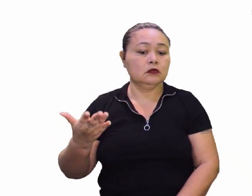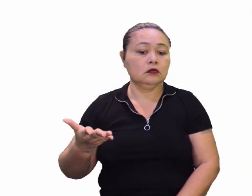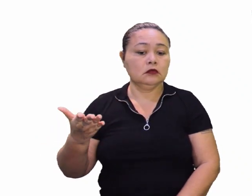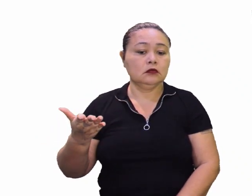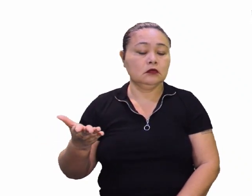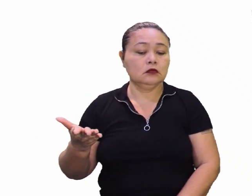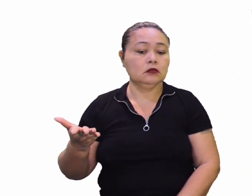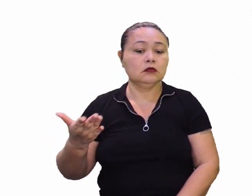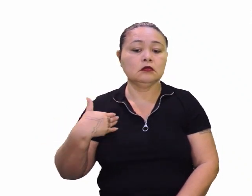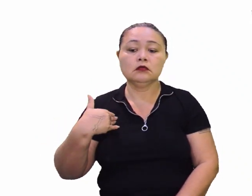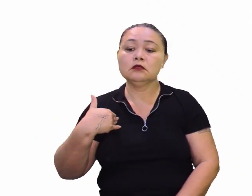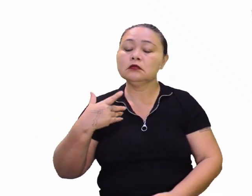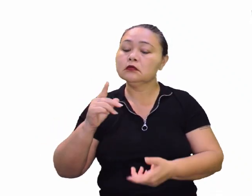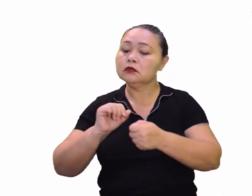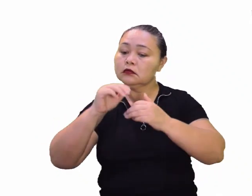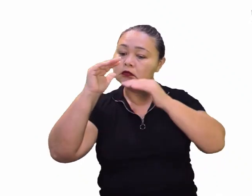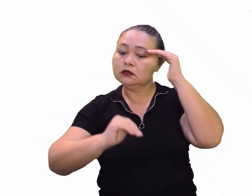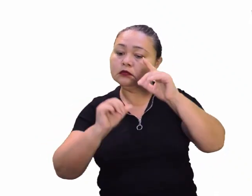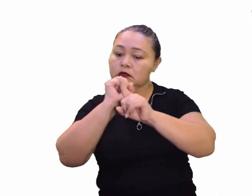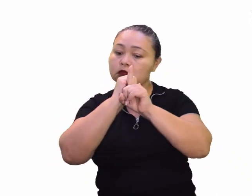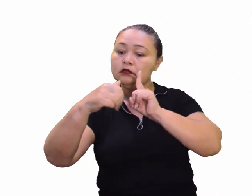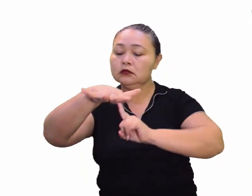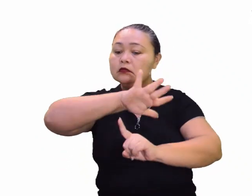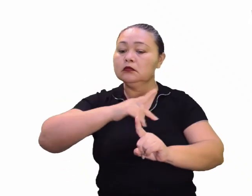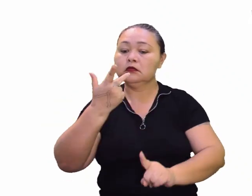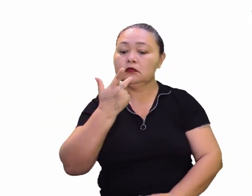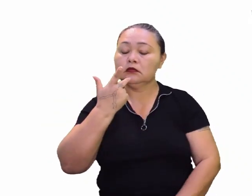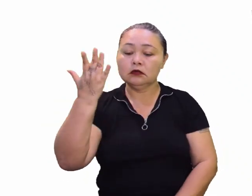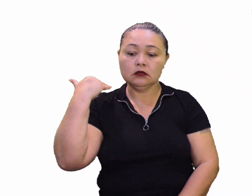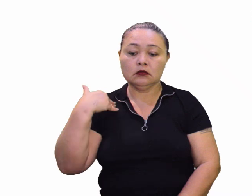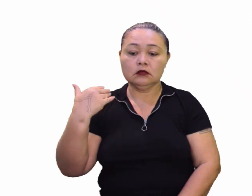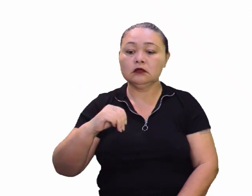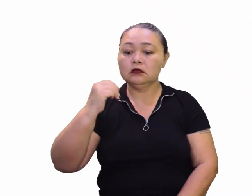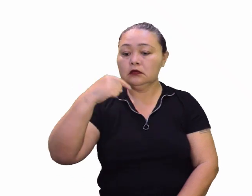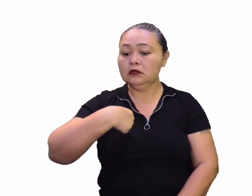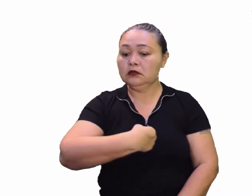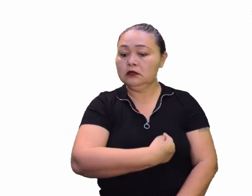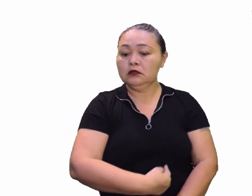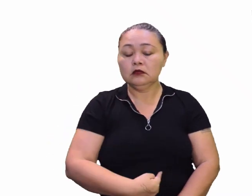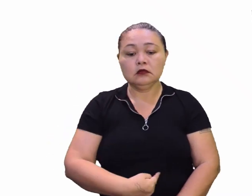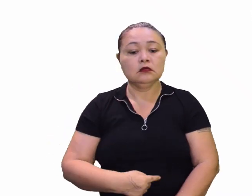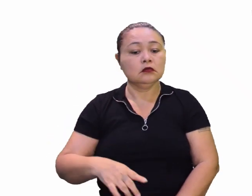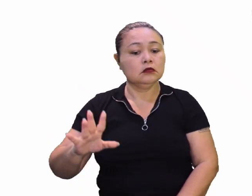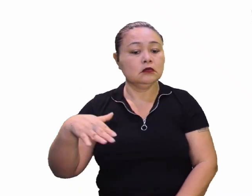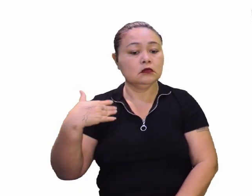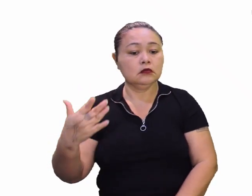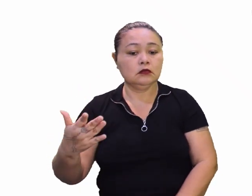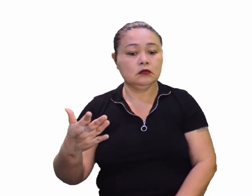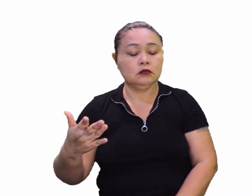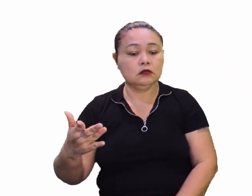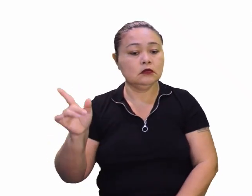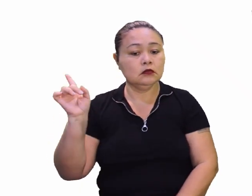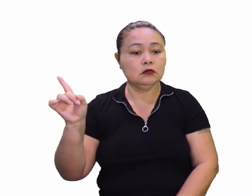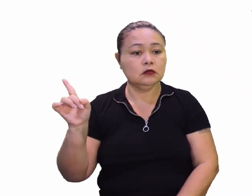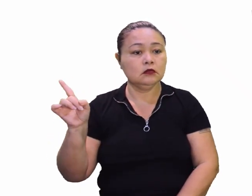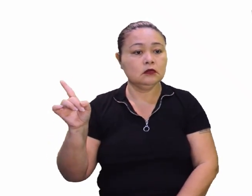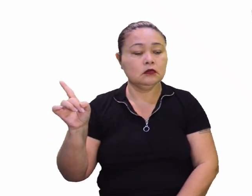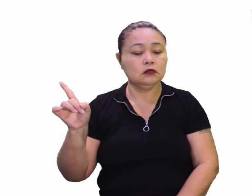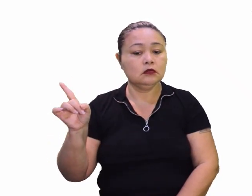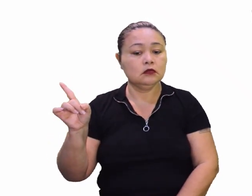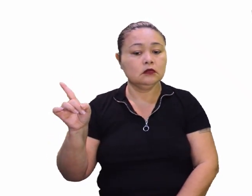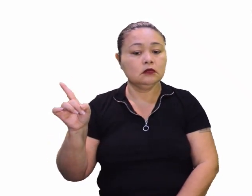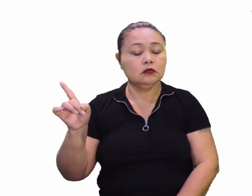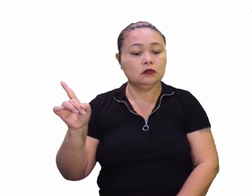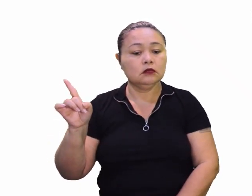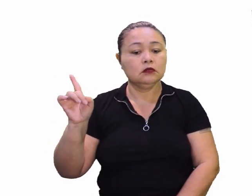muita desigualdade social, como nós vimos lá com a China, Rogério. Então, isso